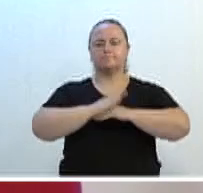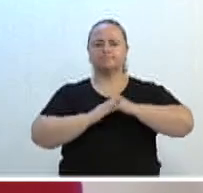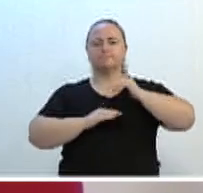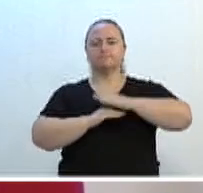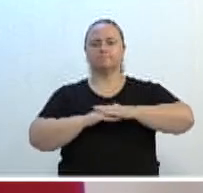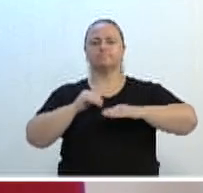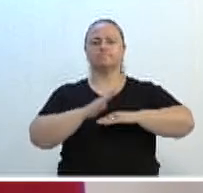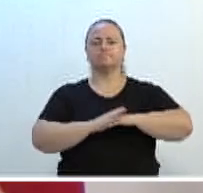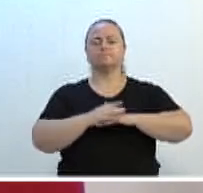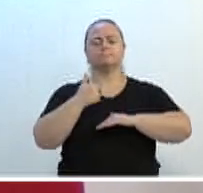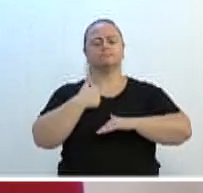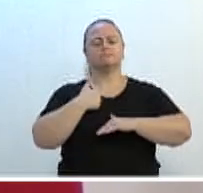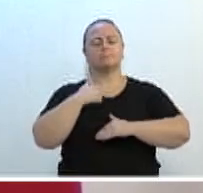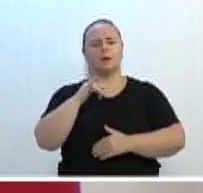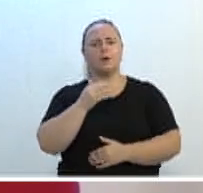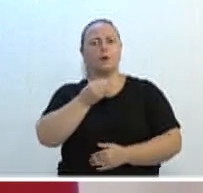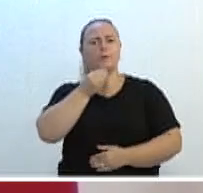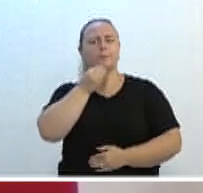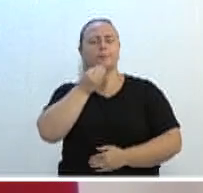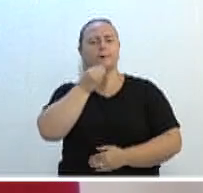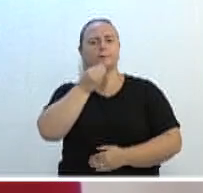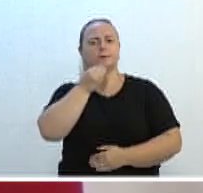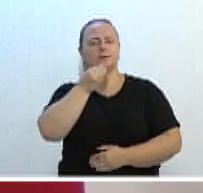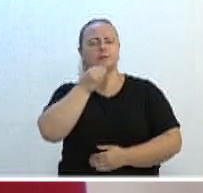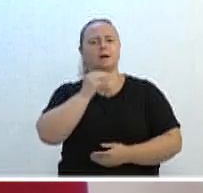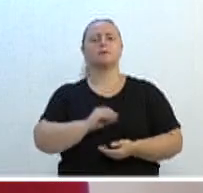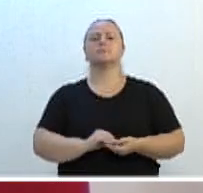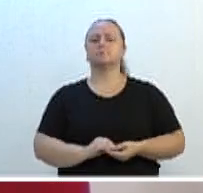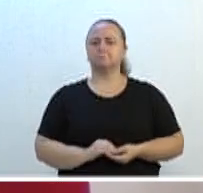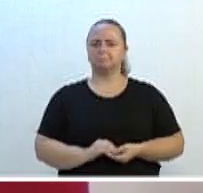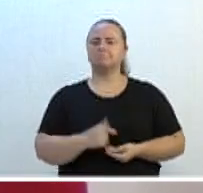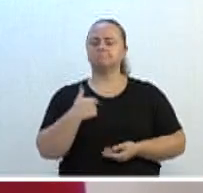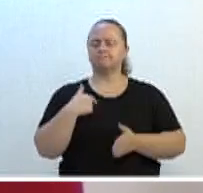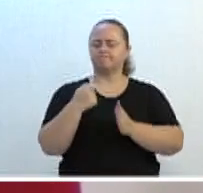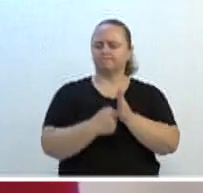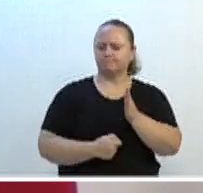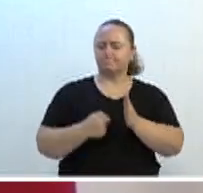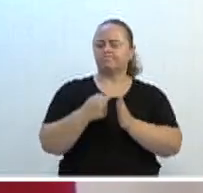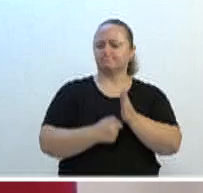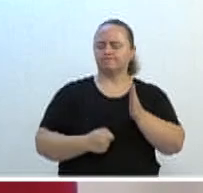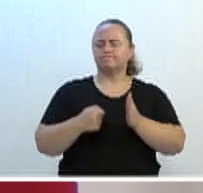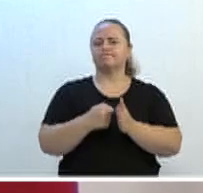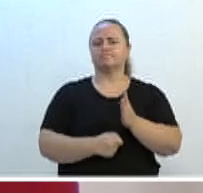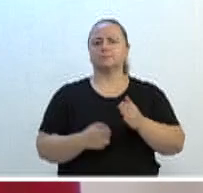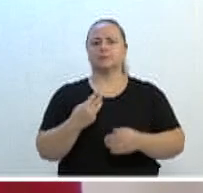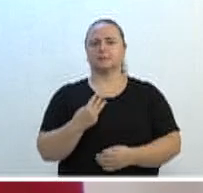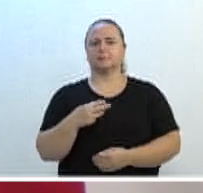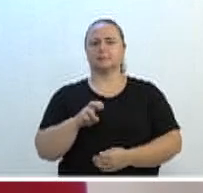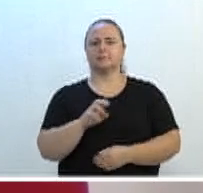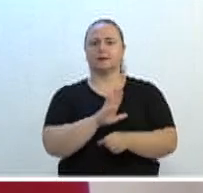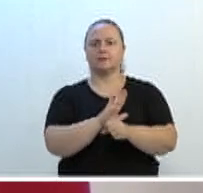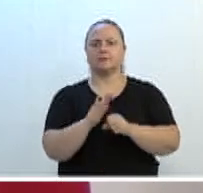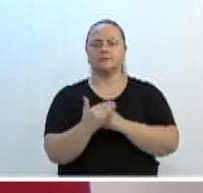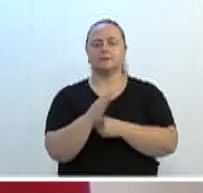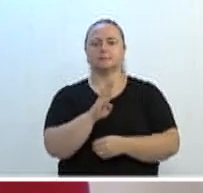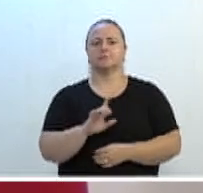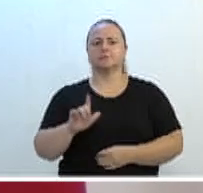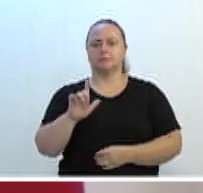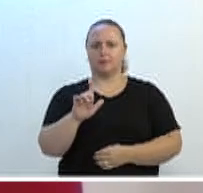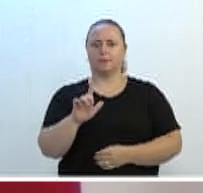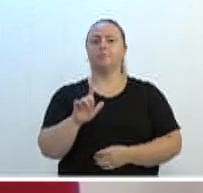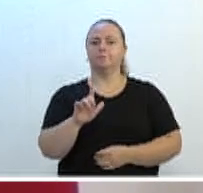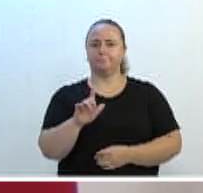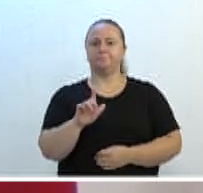a oportunidade de, durante todos os meus mandatos, reivindicar para os 35 bairros da cidade, mas os vereadores